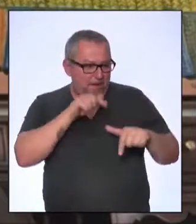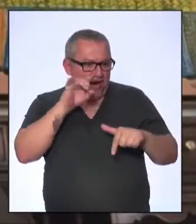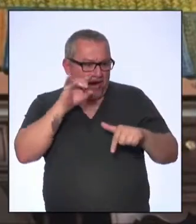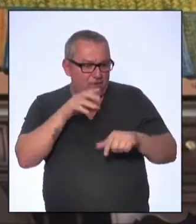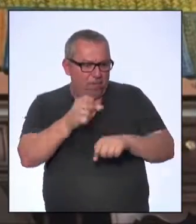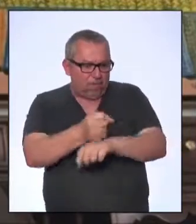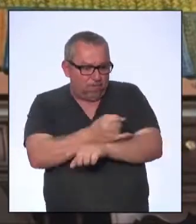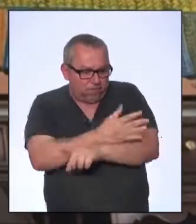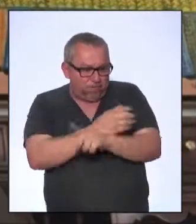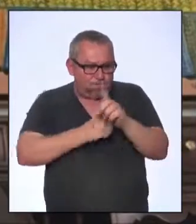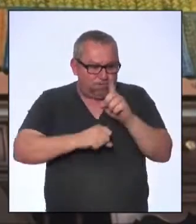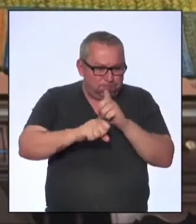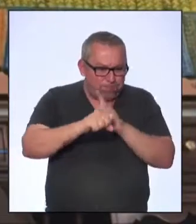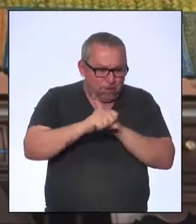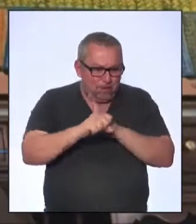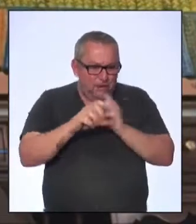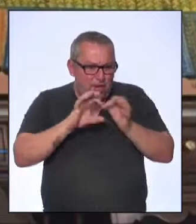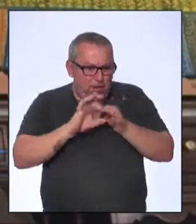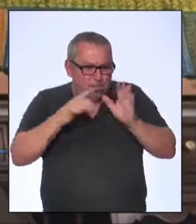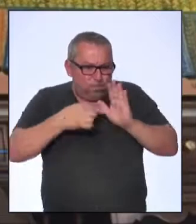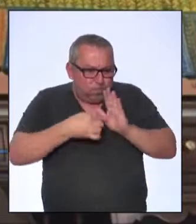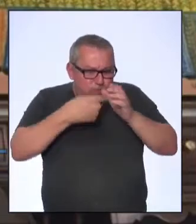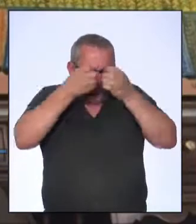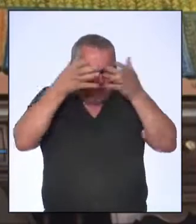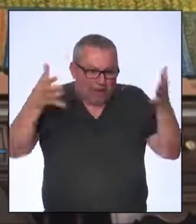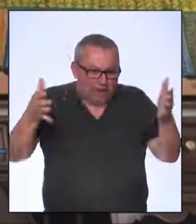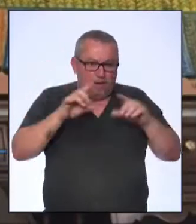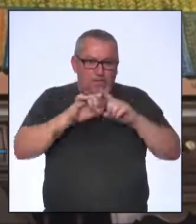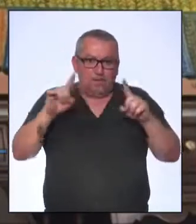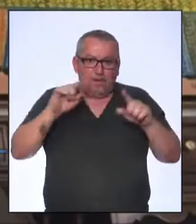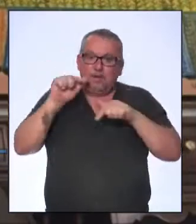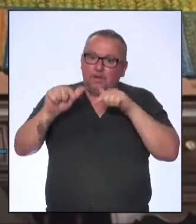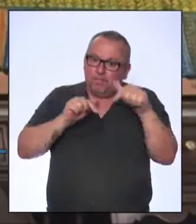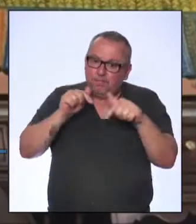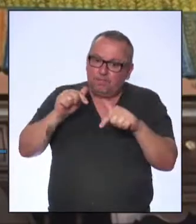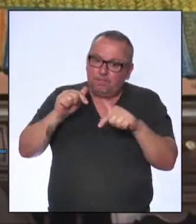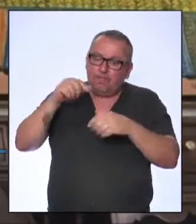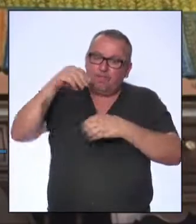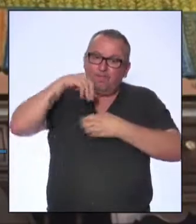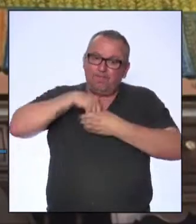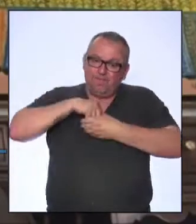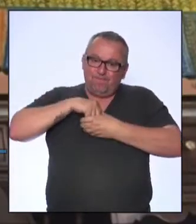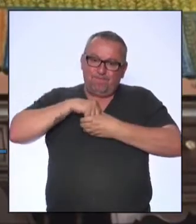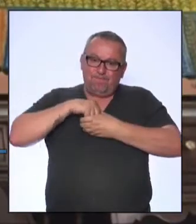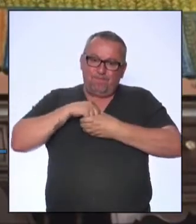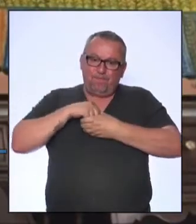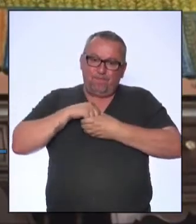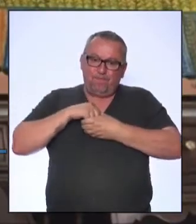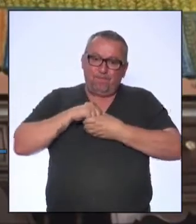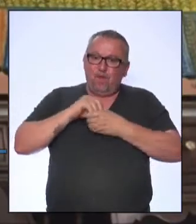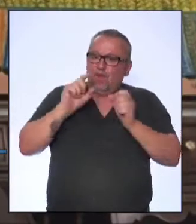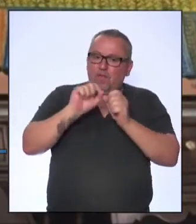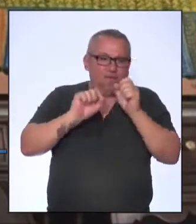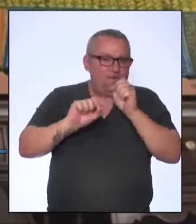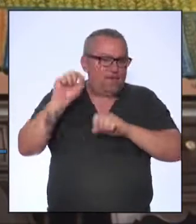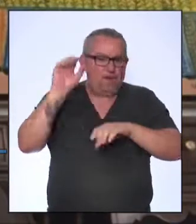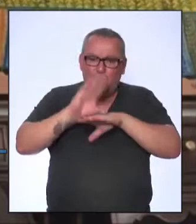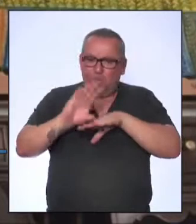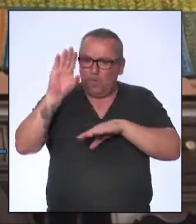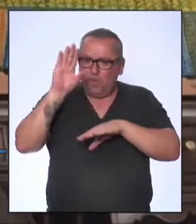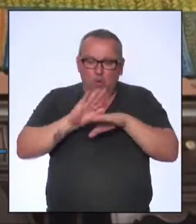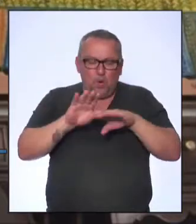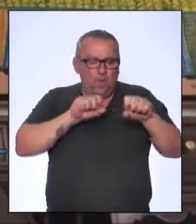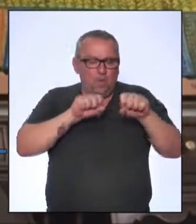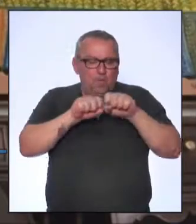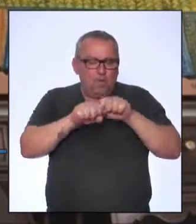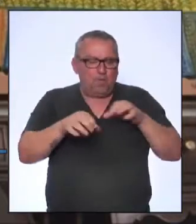socioemocional assim, de forma explícita, mas trabalhamos de forma implícita. Não foi feito um curso de